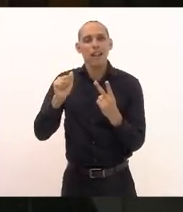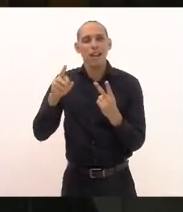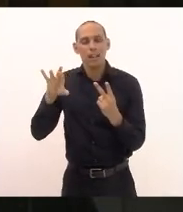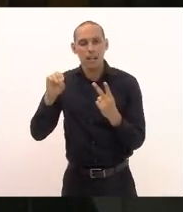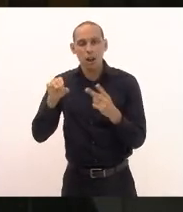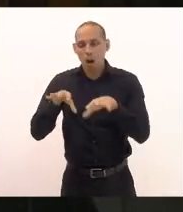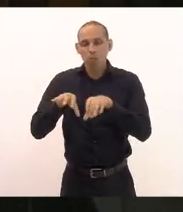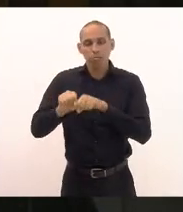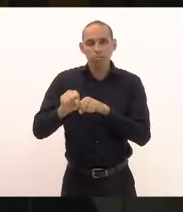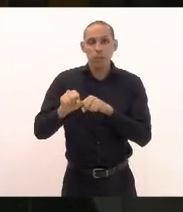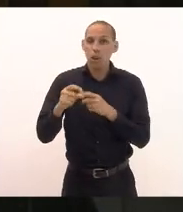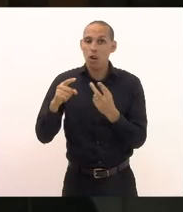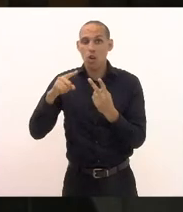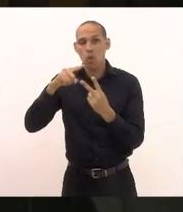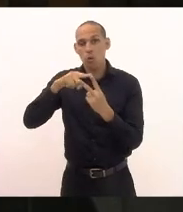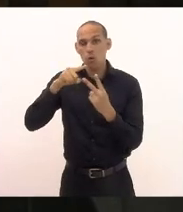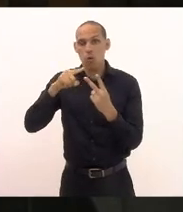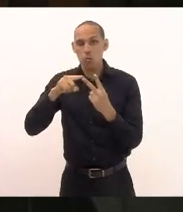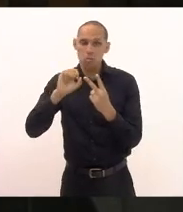para a profissionalização.